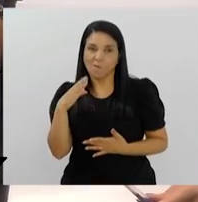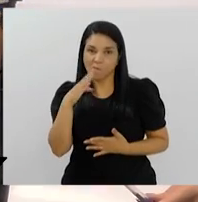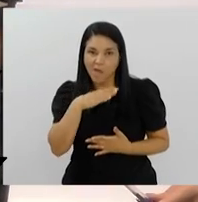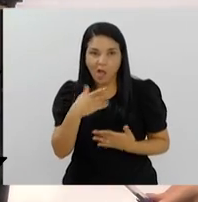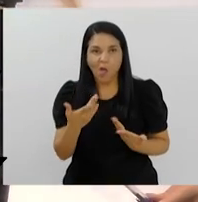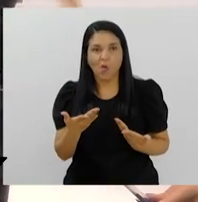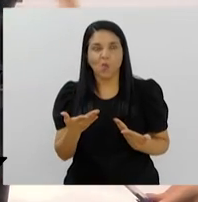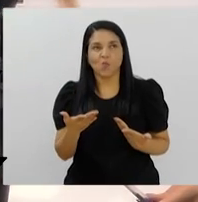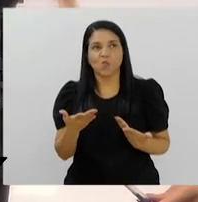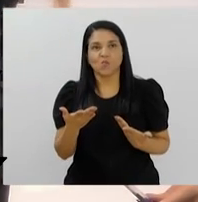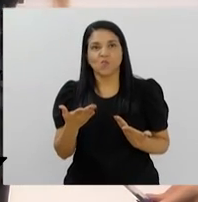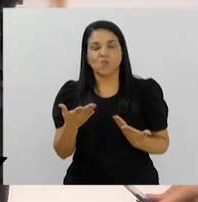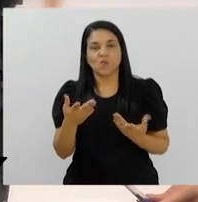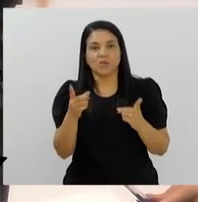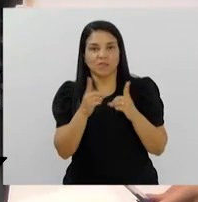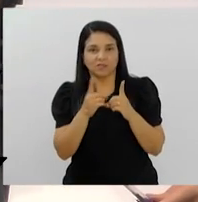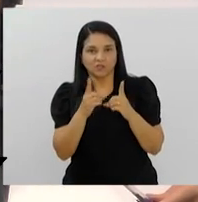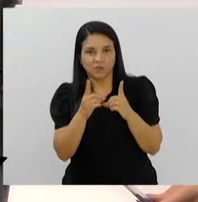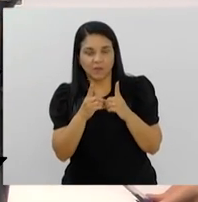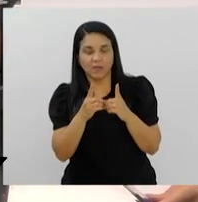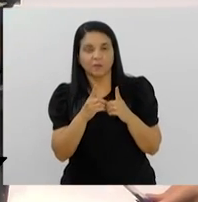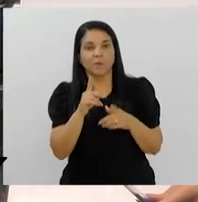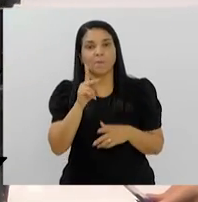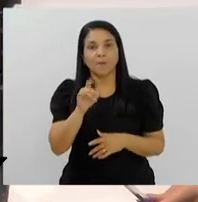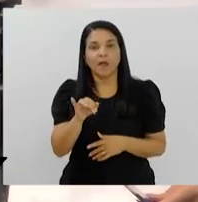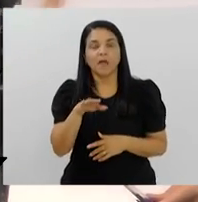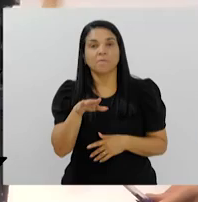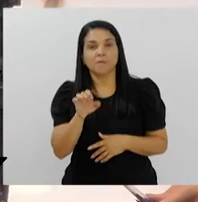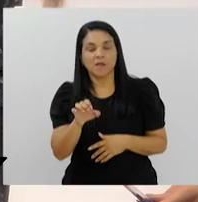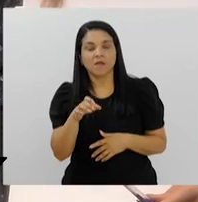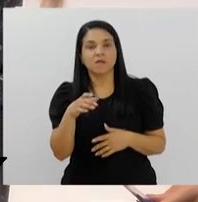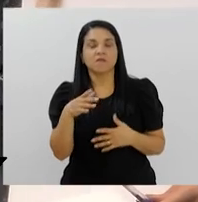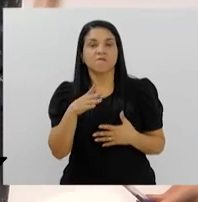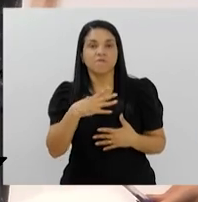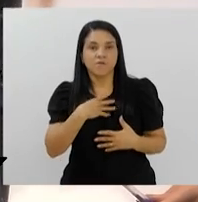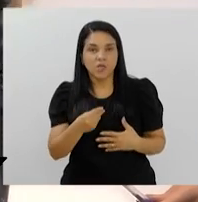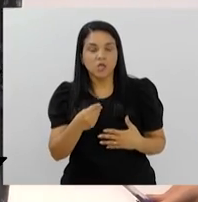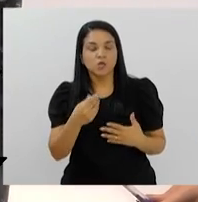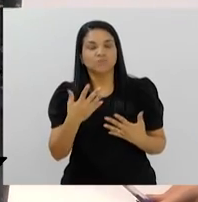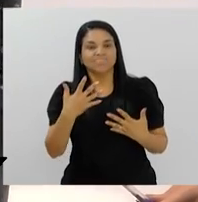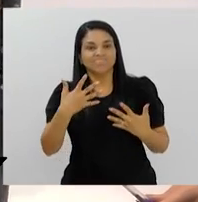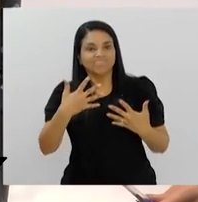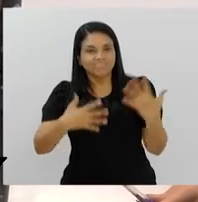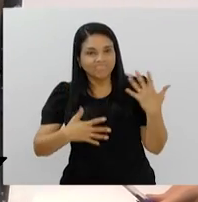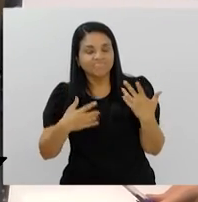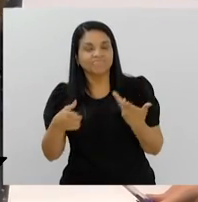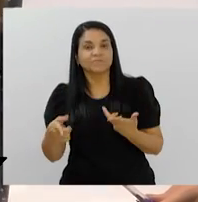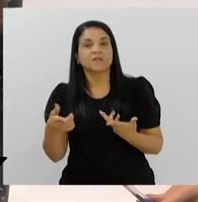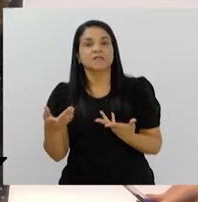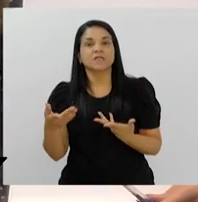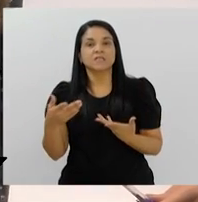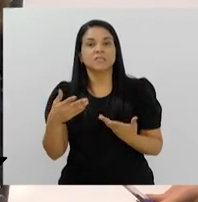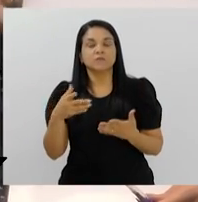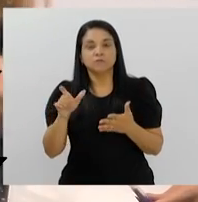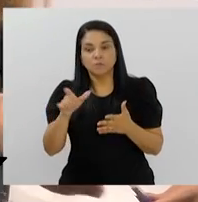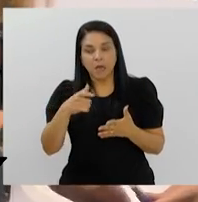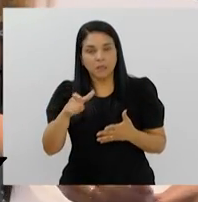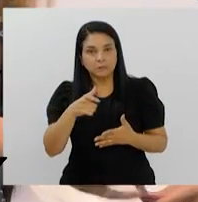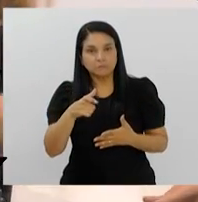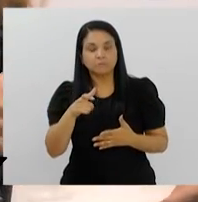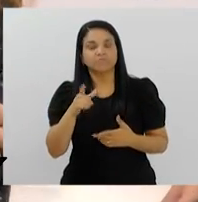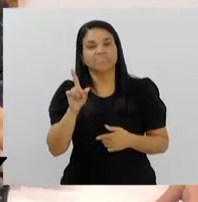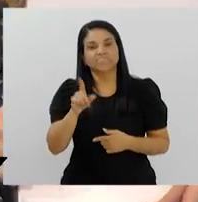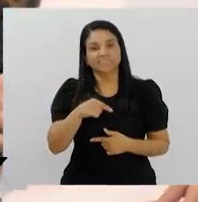aflige as sees pais e mães que estão vendo seus planos cancelados unilateralmente e que não tem outra